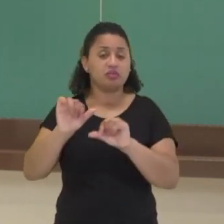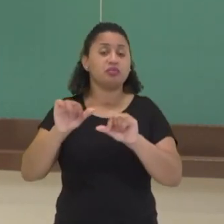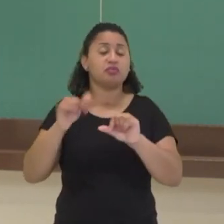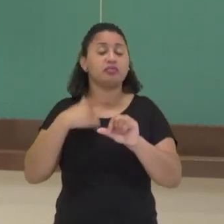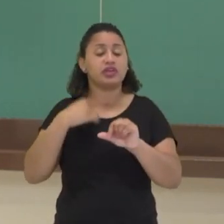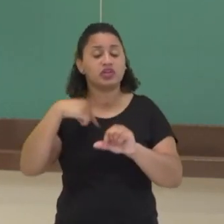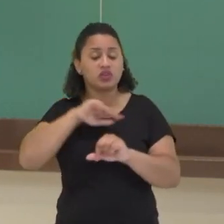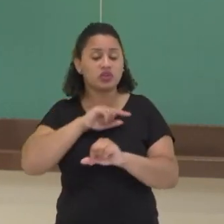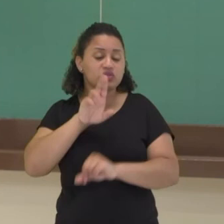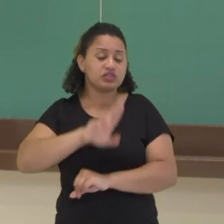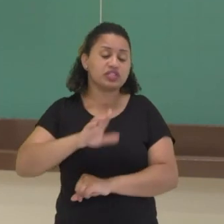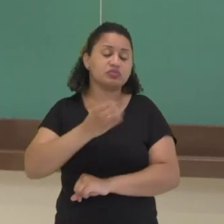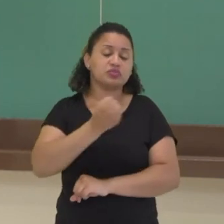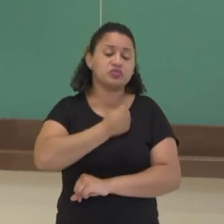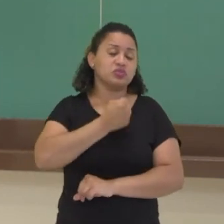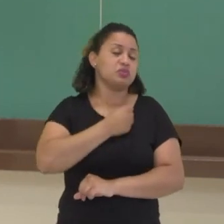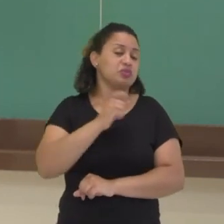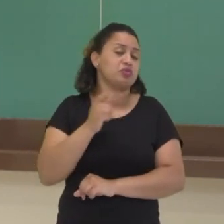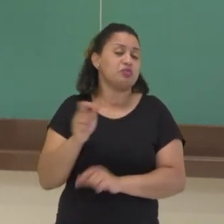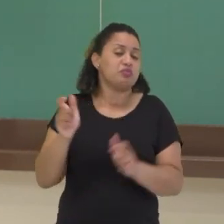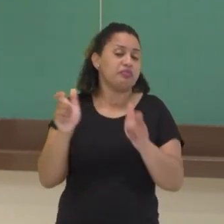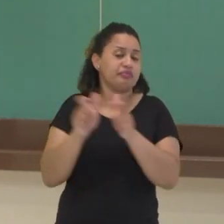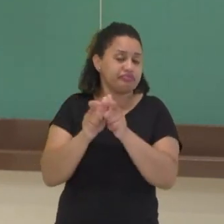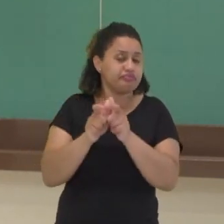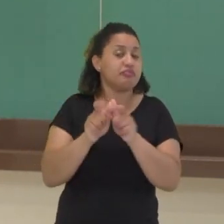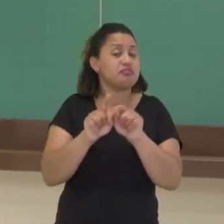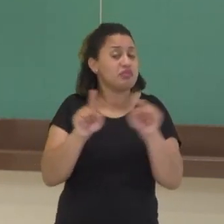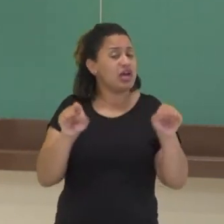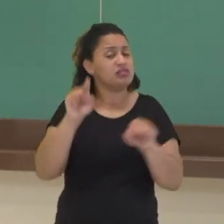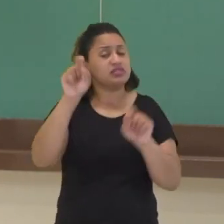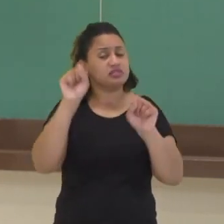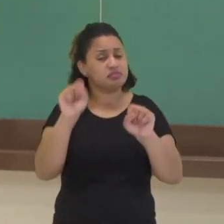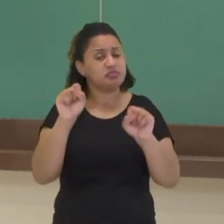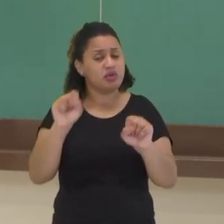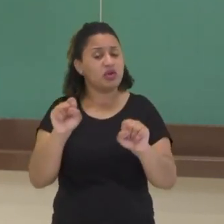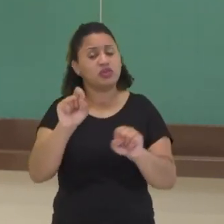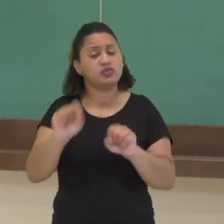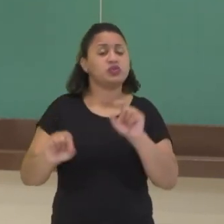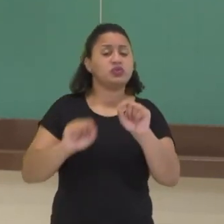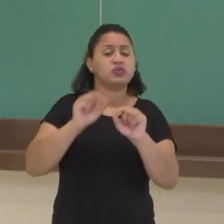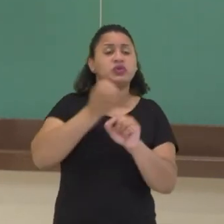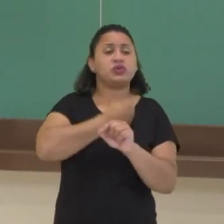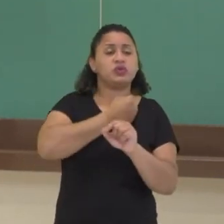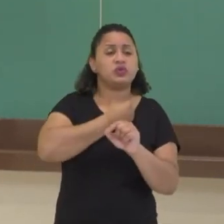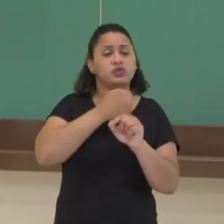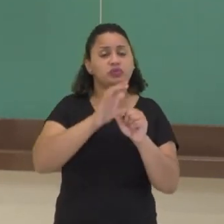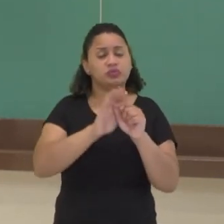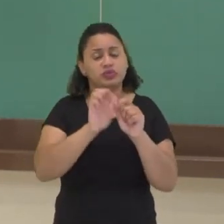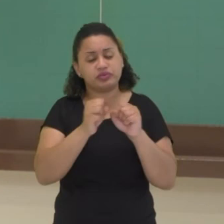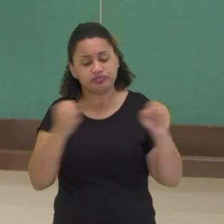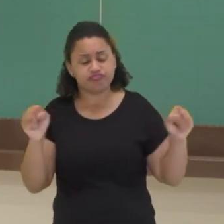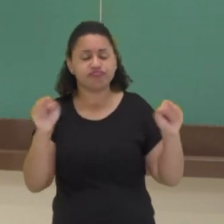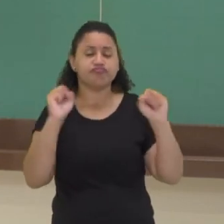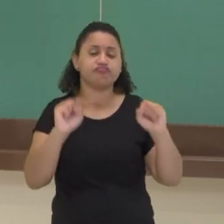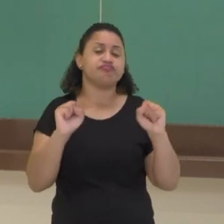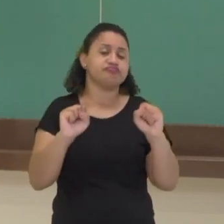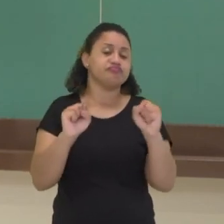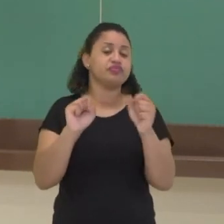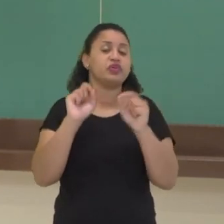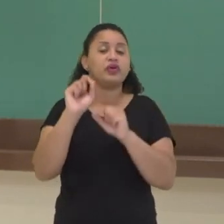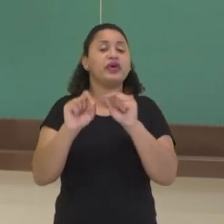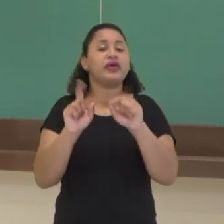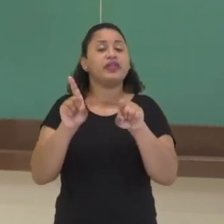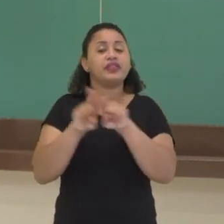números menores, tá? Mas você pode trabalhar com o número inteiro da mesma forma que chegará